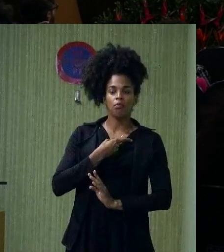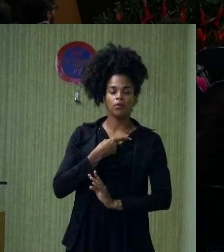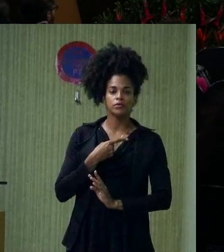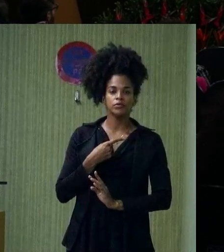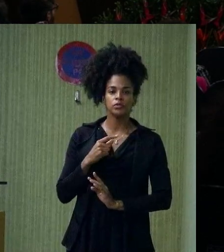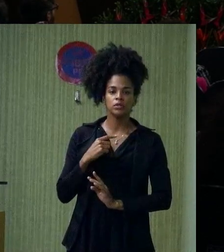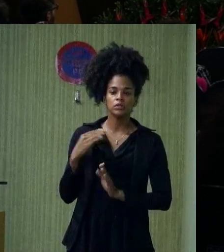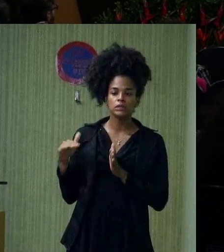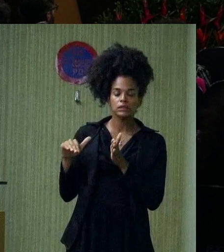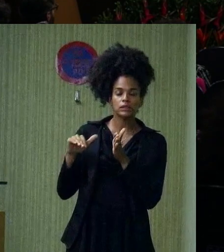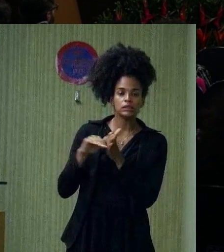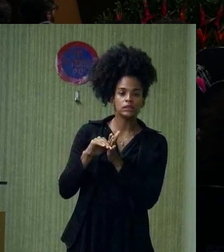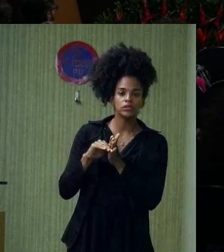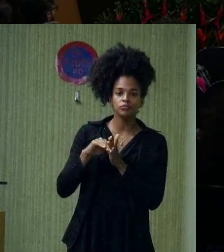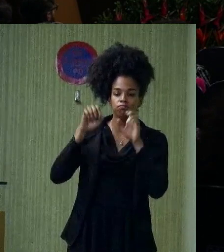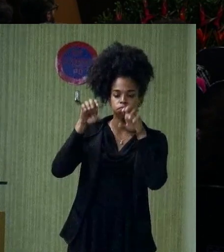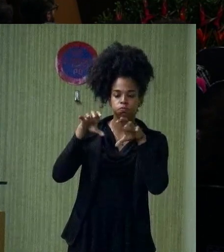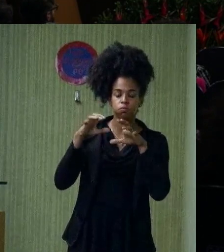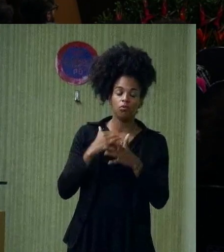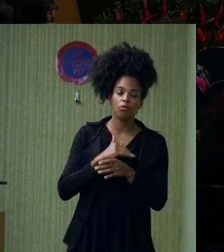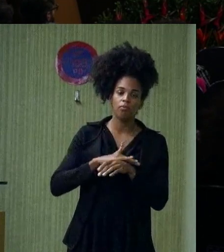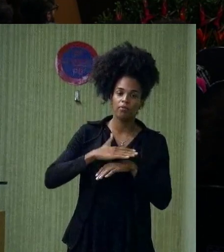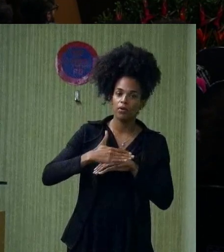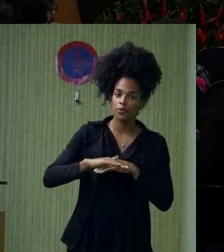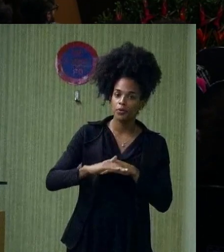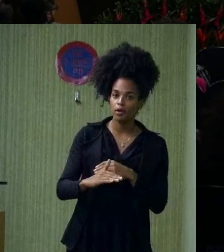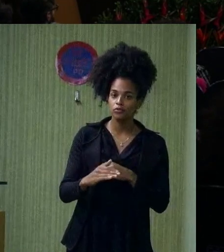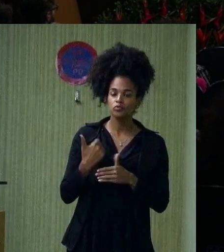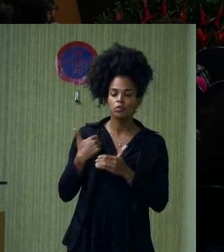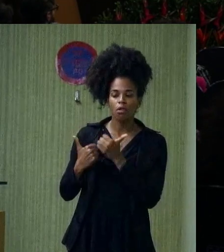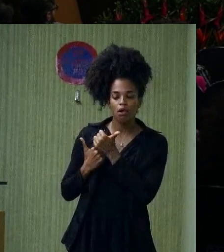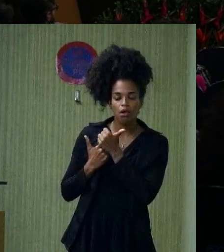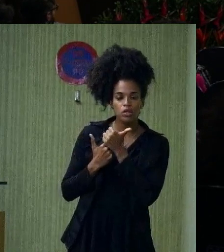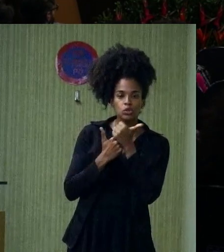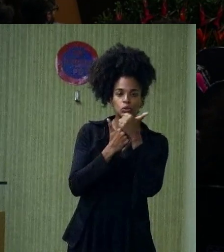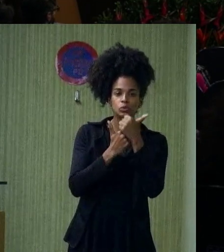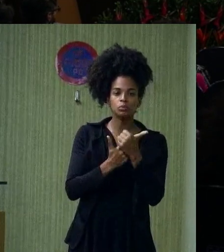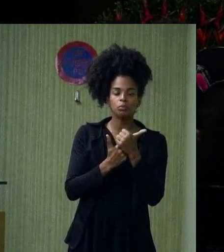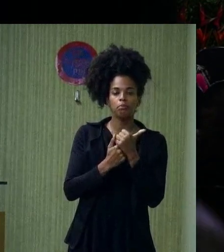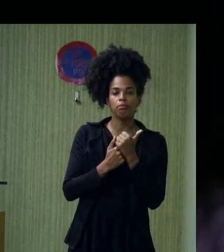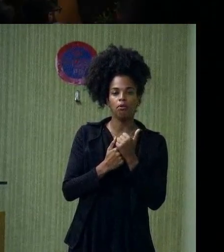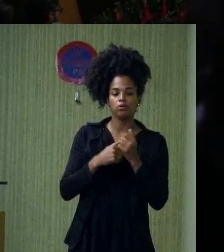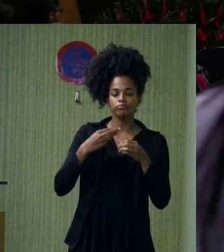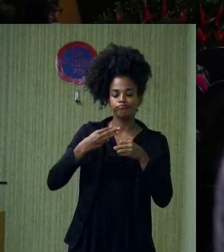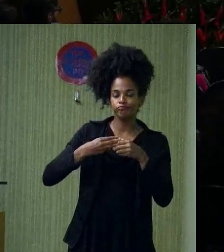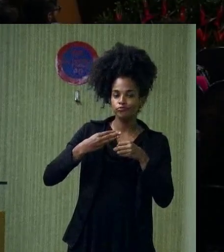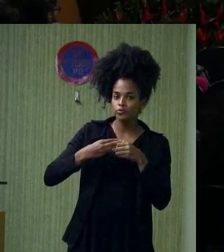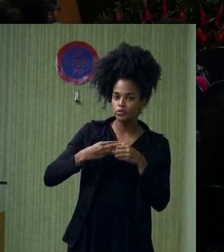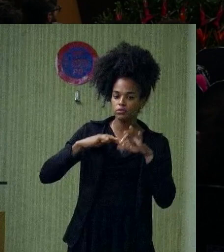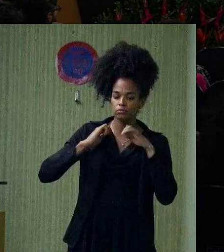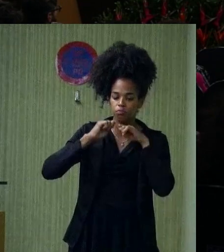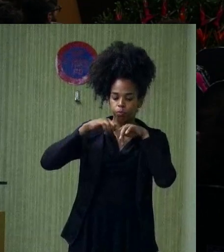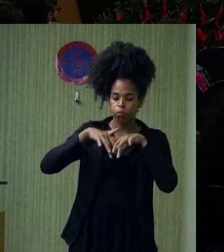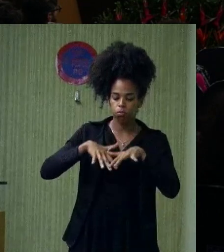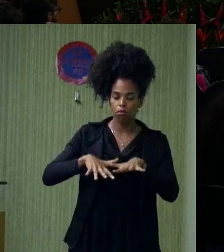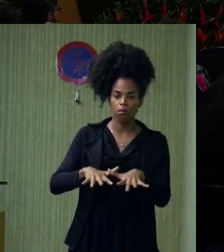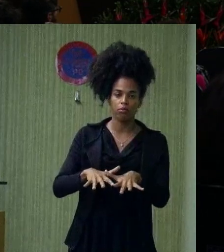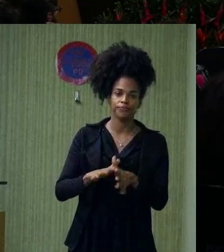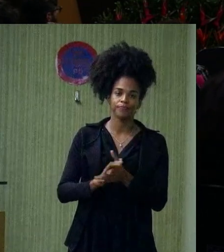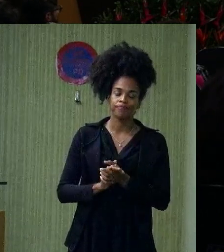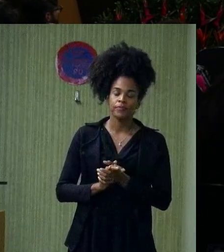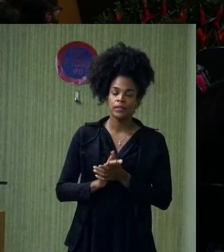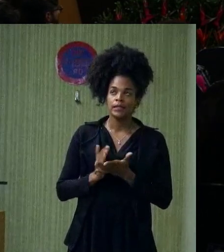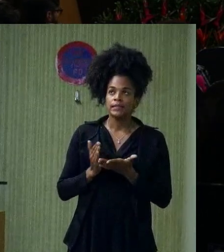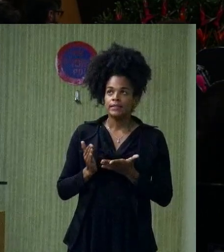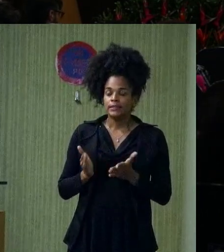né tentando ajudar os colegas que estavam nos municípios mais atingidos porque realmente esse